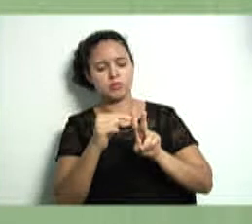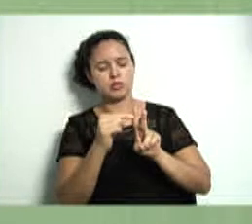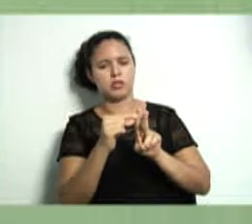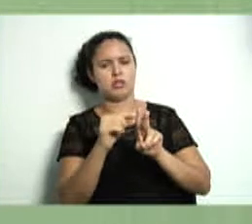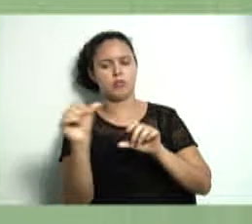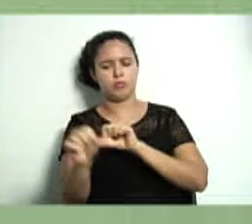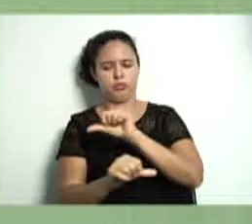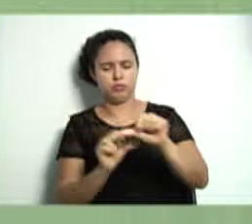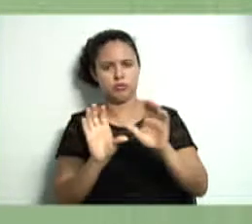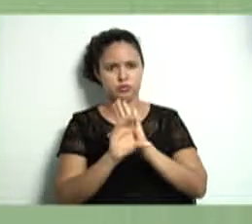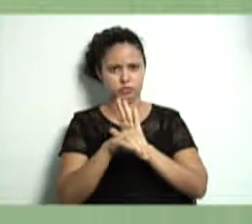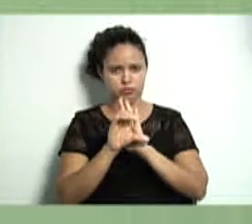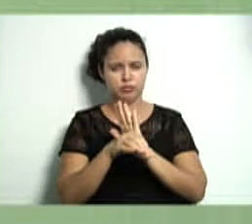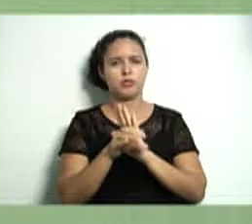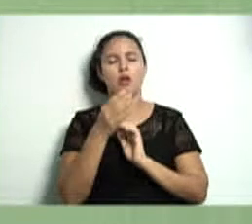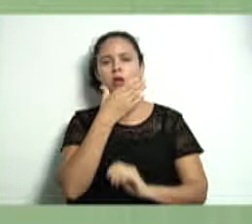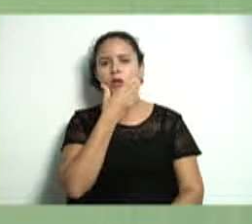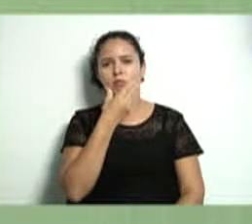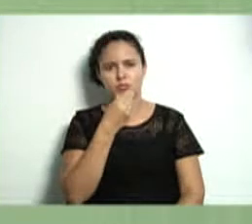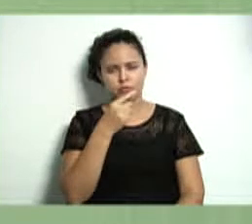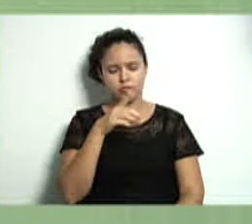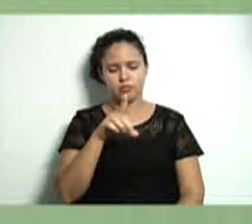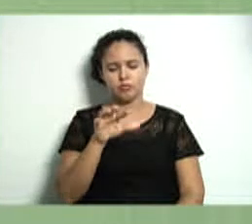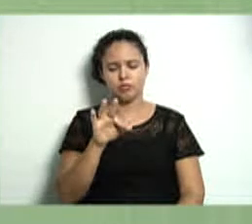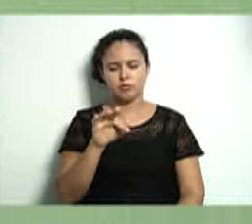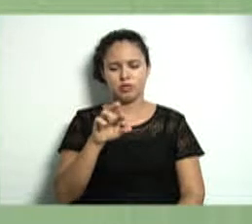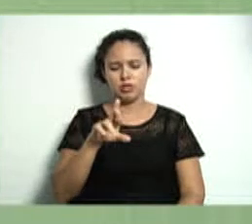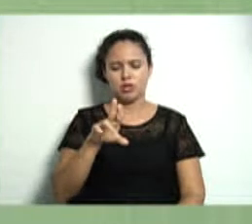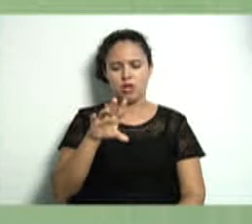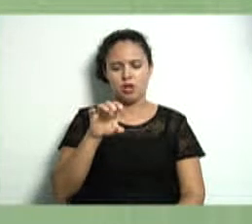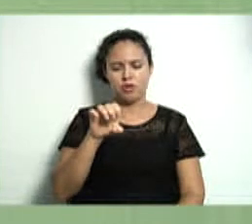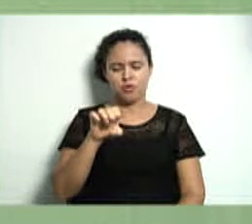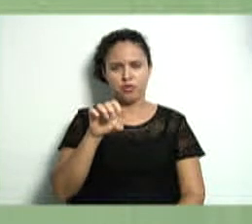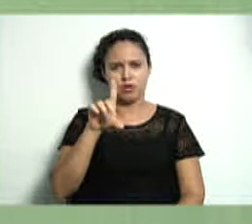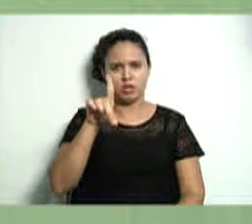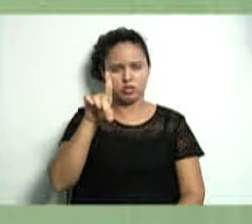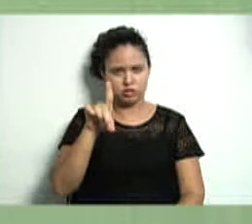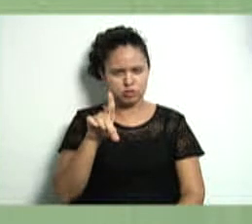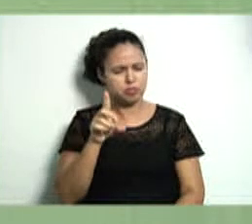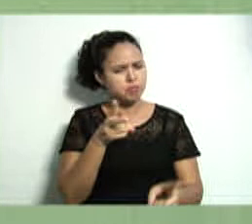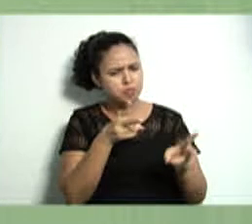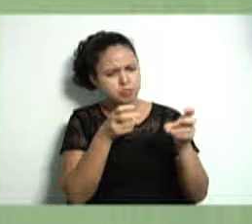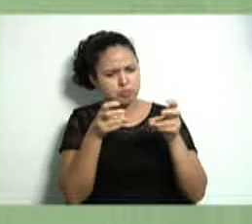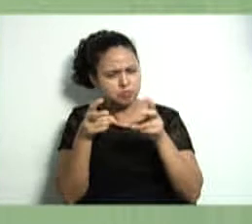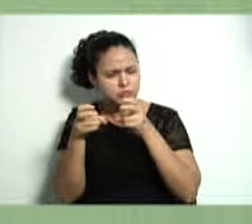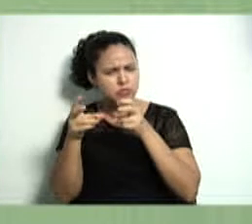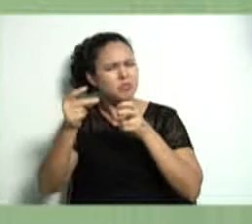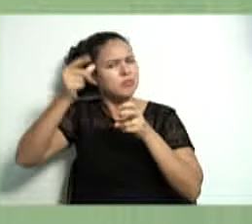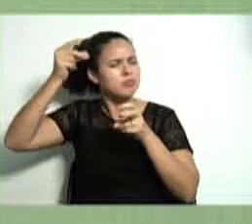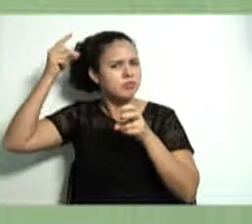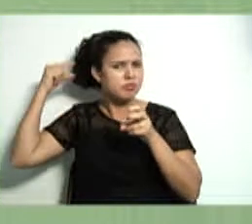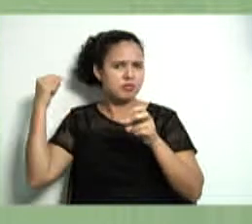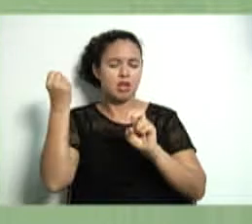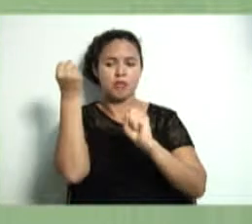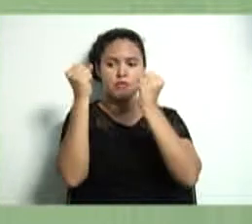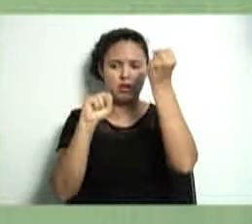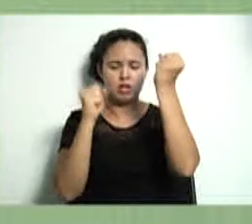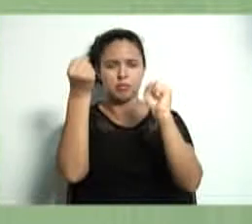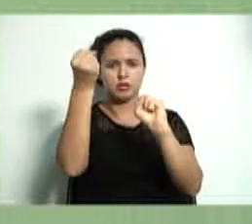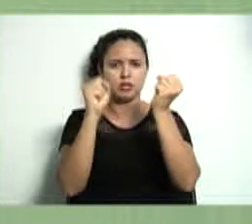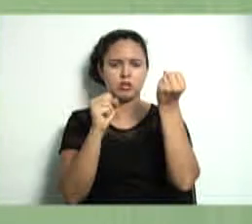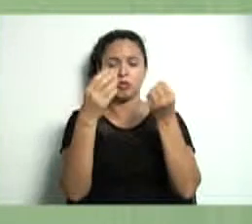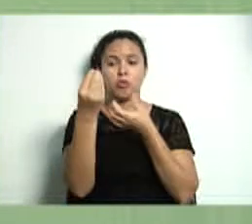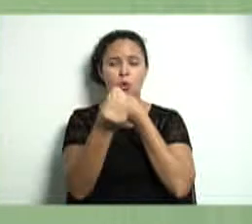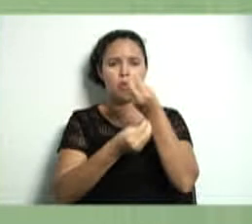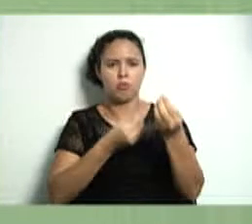vamos lá. O Frederick Taylor, ele observou a realidade das fábricas e viu que as atividades de produção